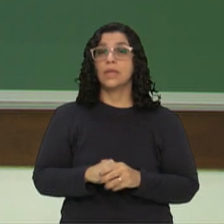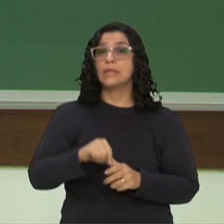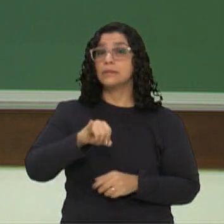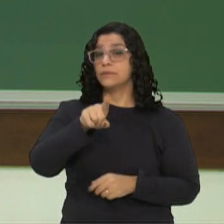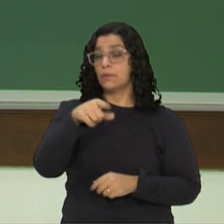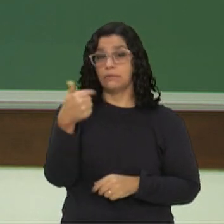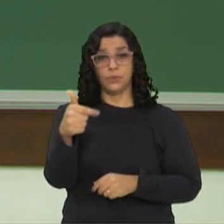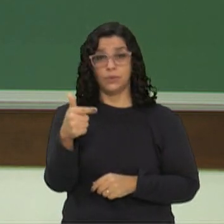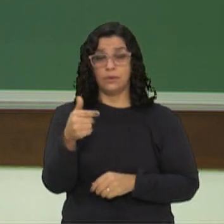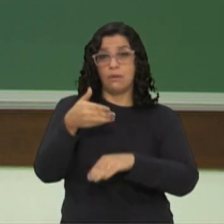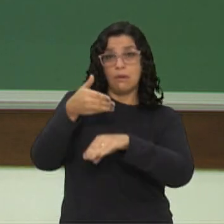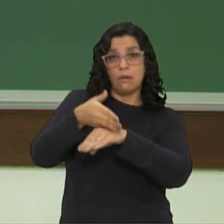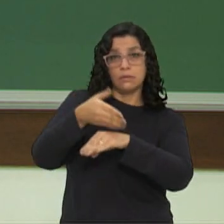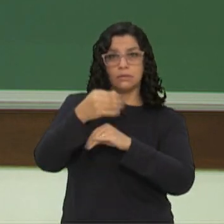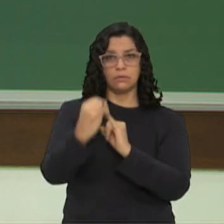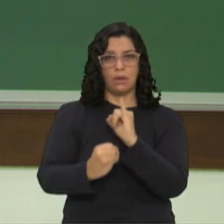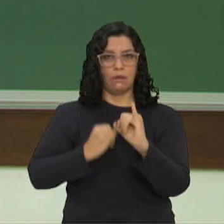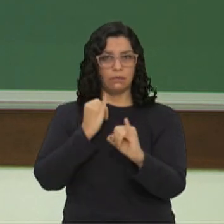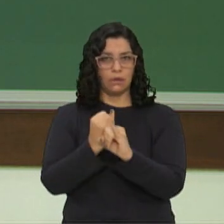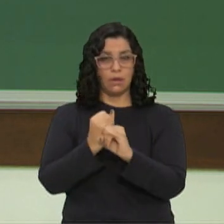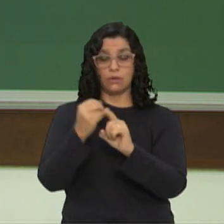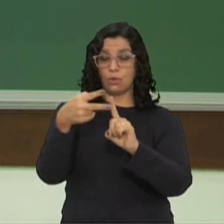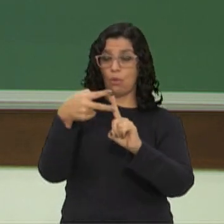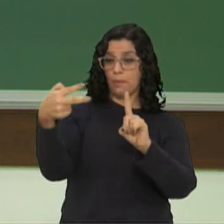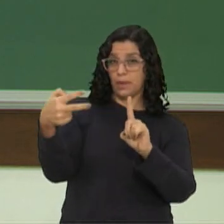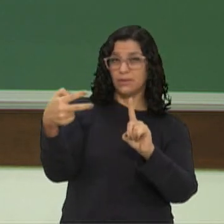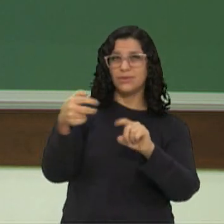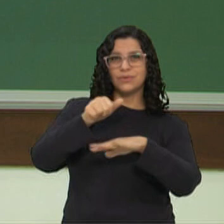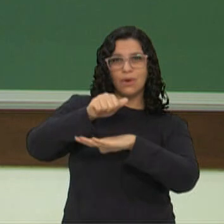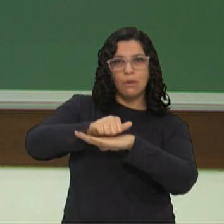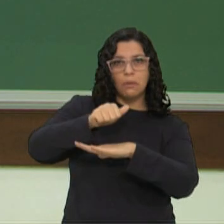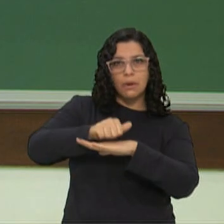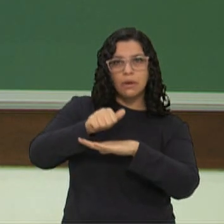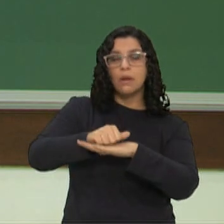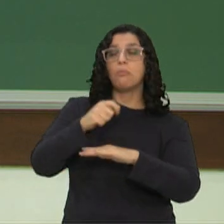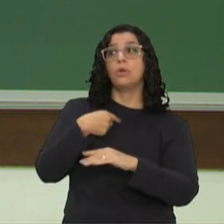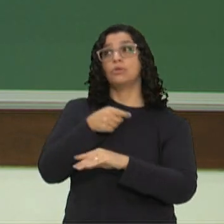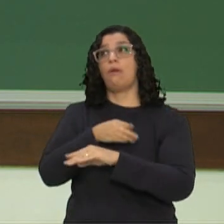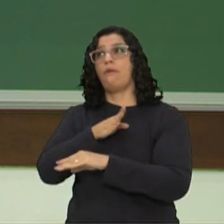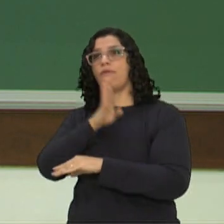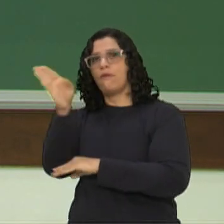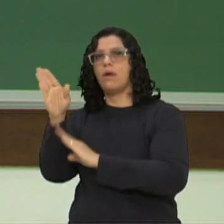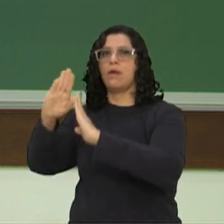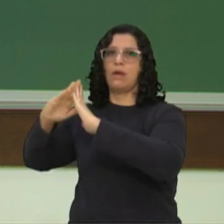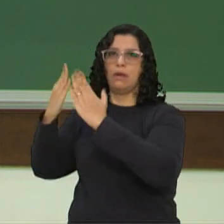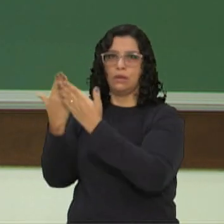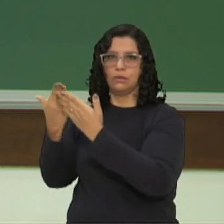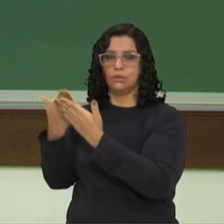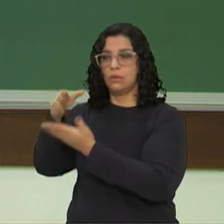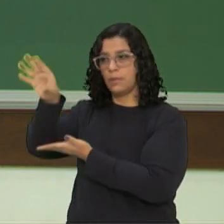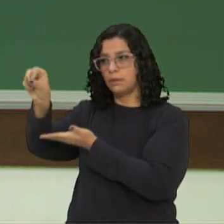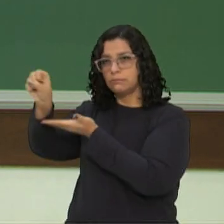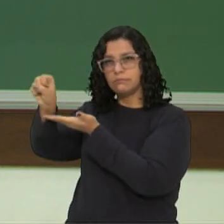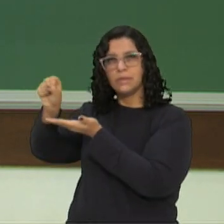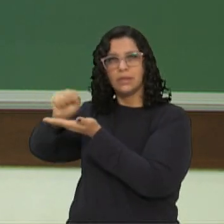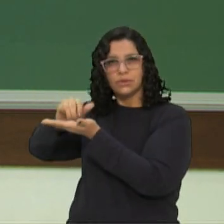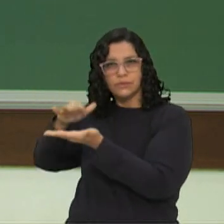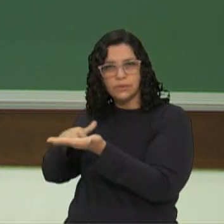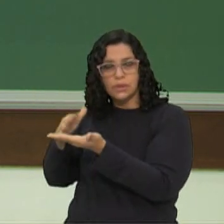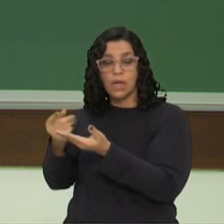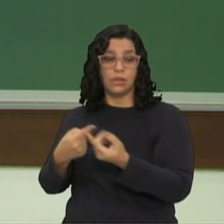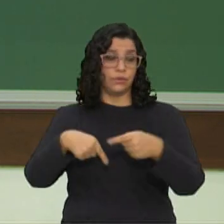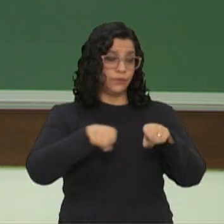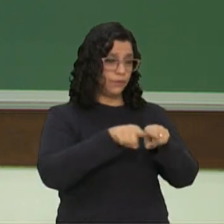aqueles que não tiverem acesso ao app ou aplicativo poderão retirar no colégio o material e